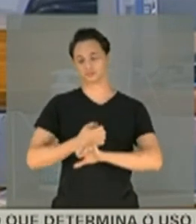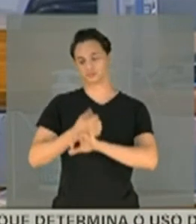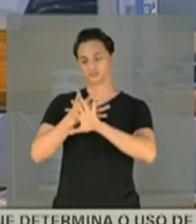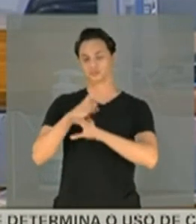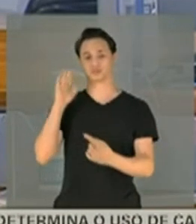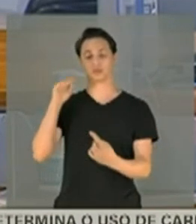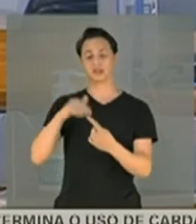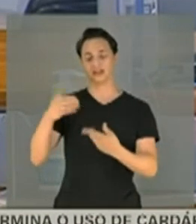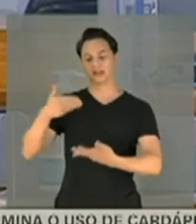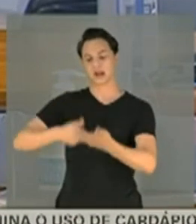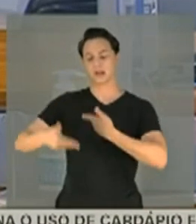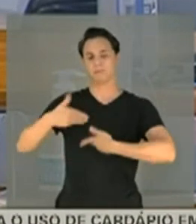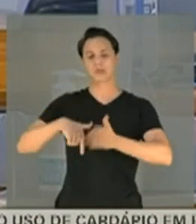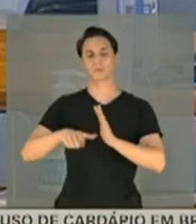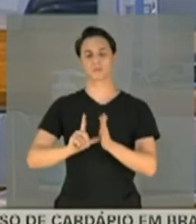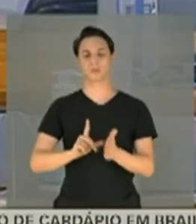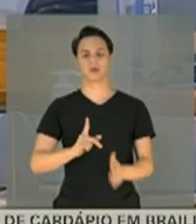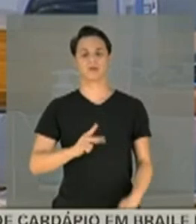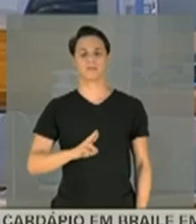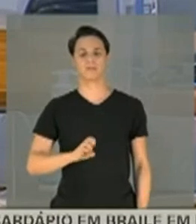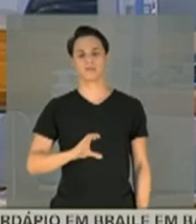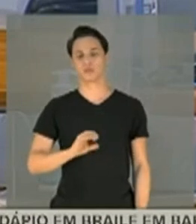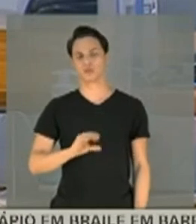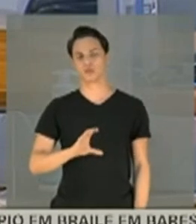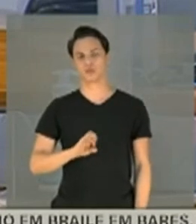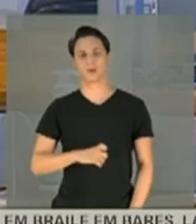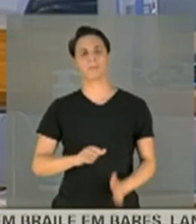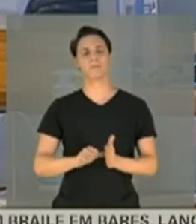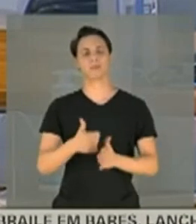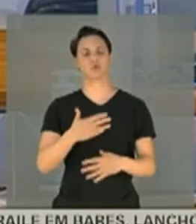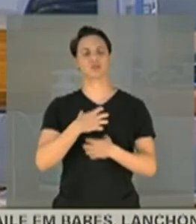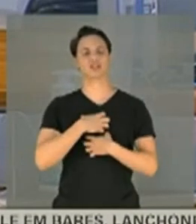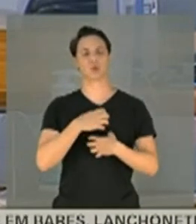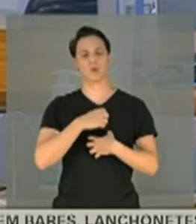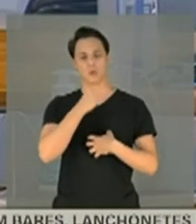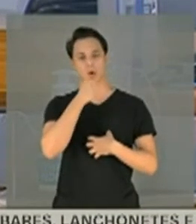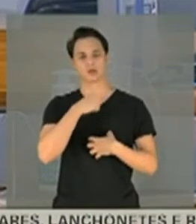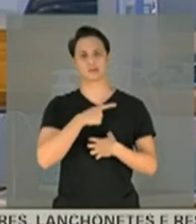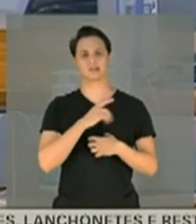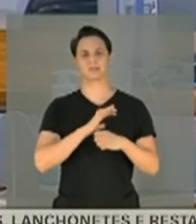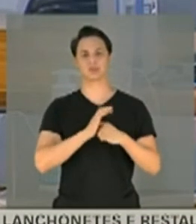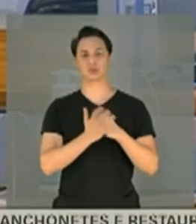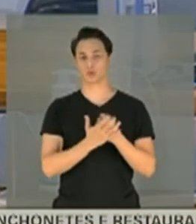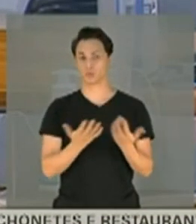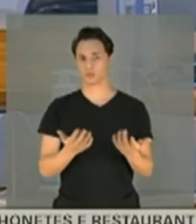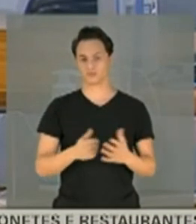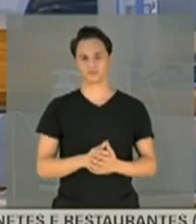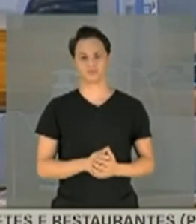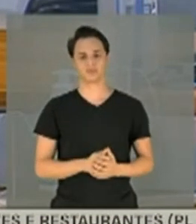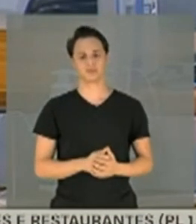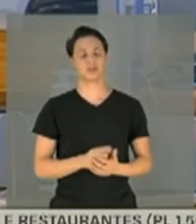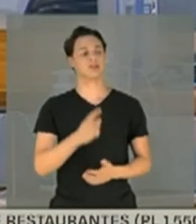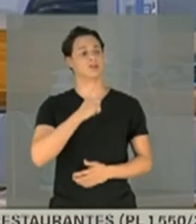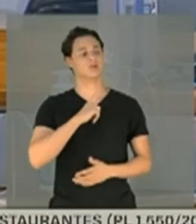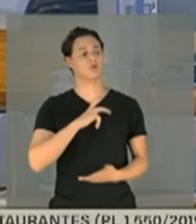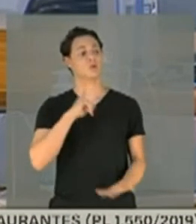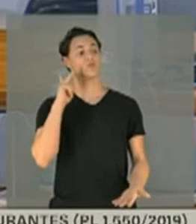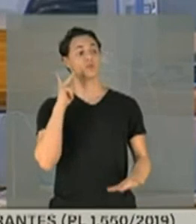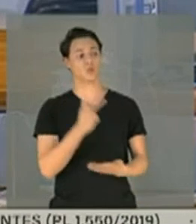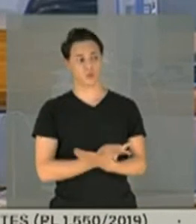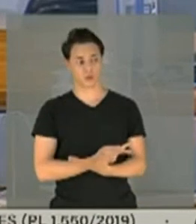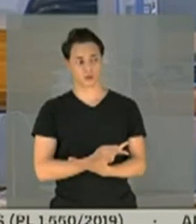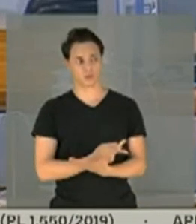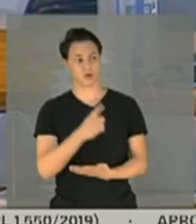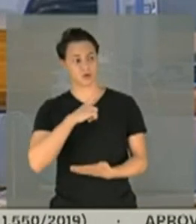tratamento preventivo aos primeiros sintomas da Covid. Isso chegou a ser feito?